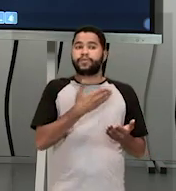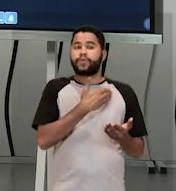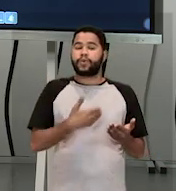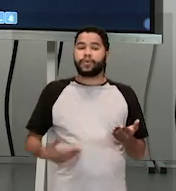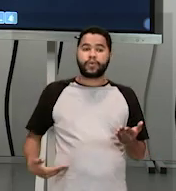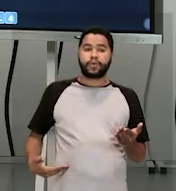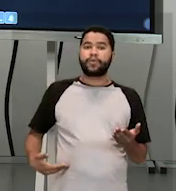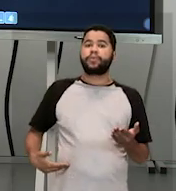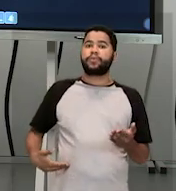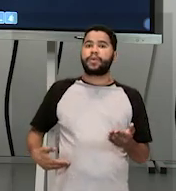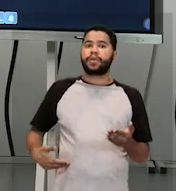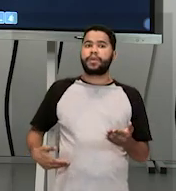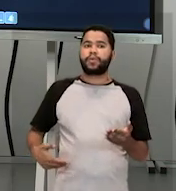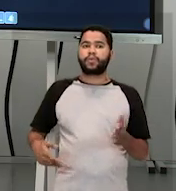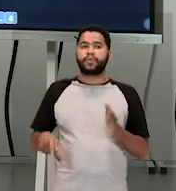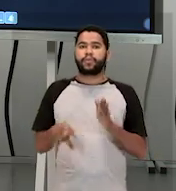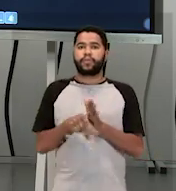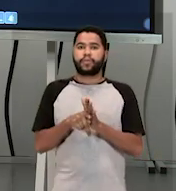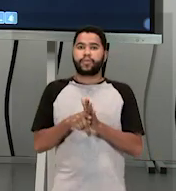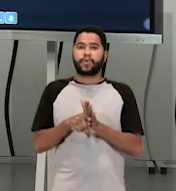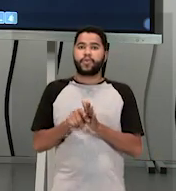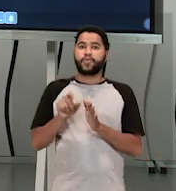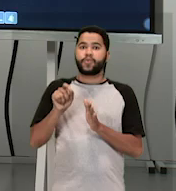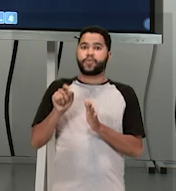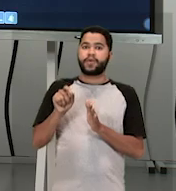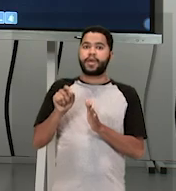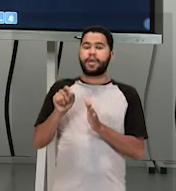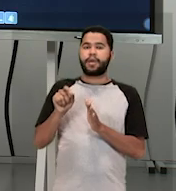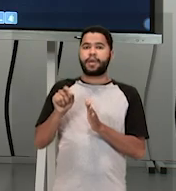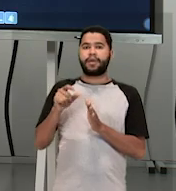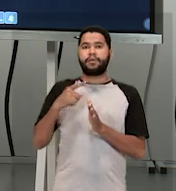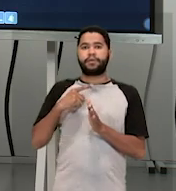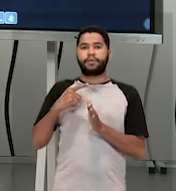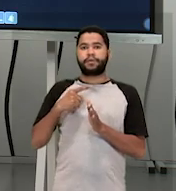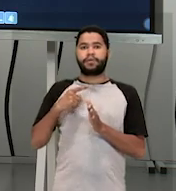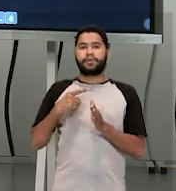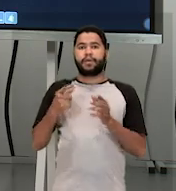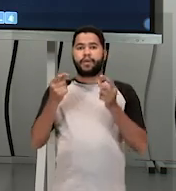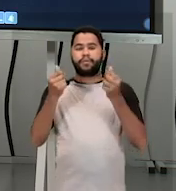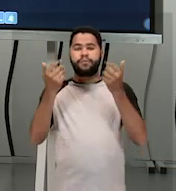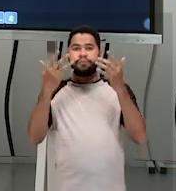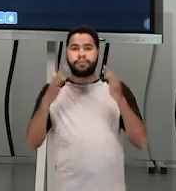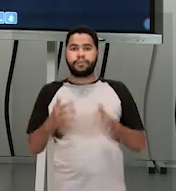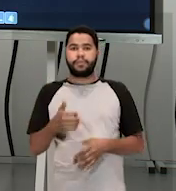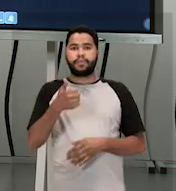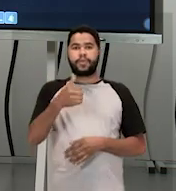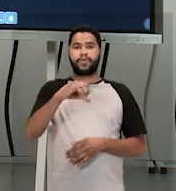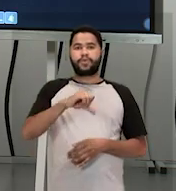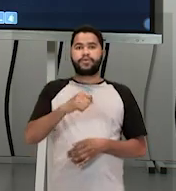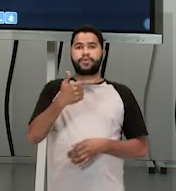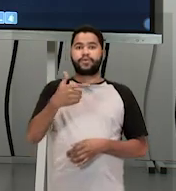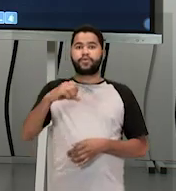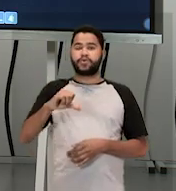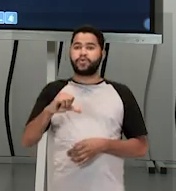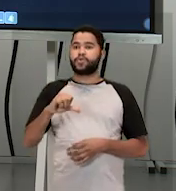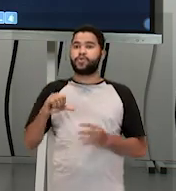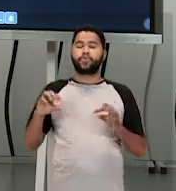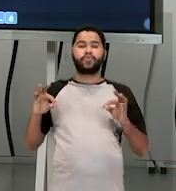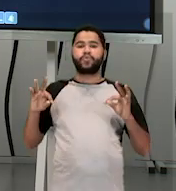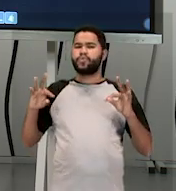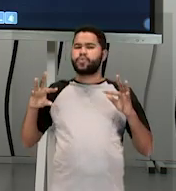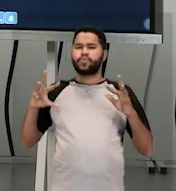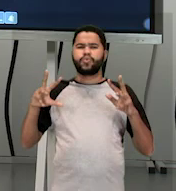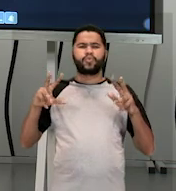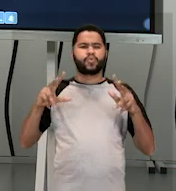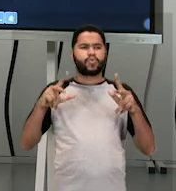governo cerca para os Estados Unidos, a partir da crise de 1929, ele cerca todas